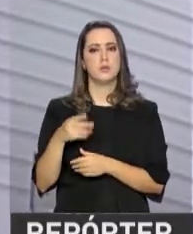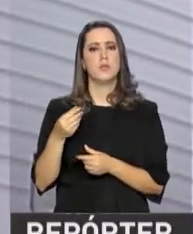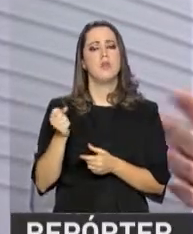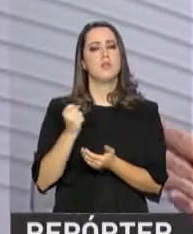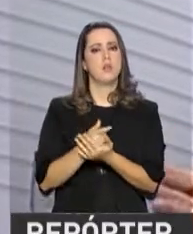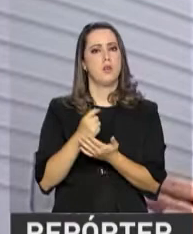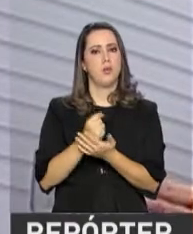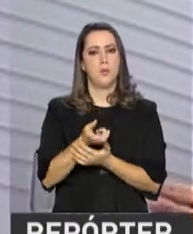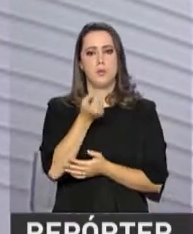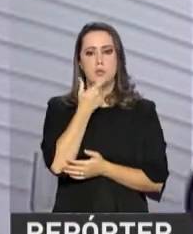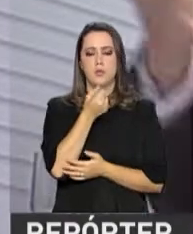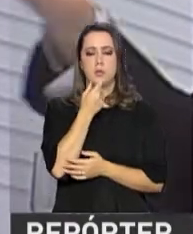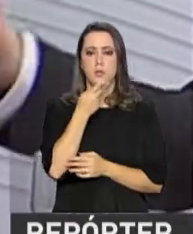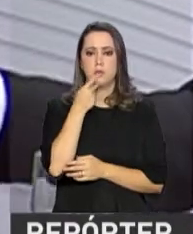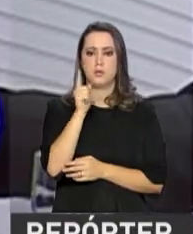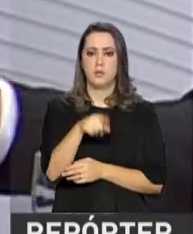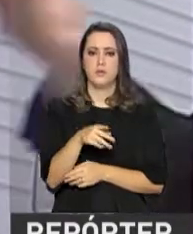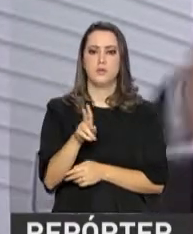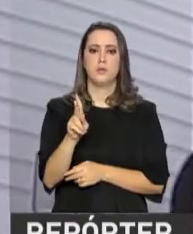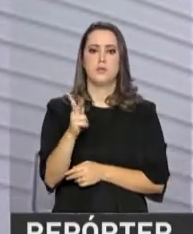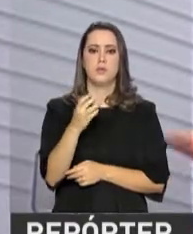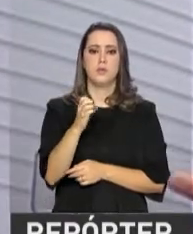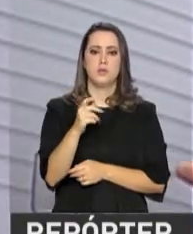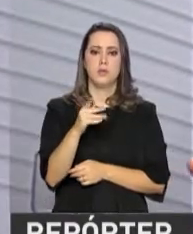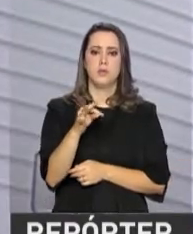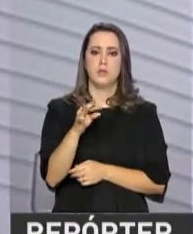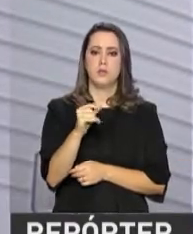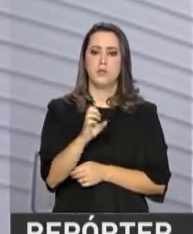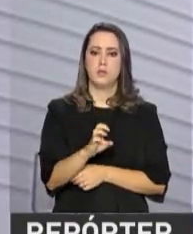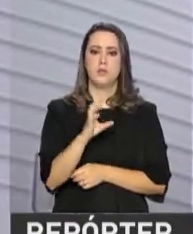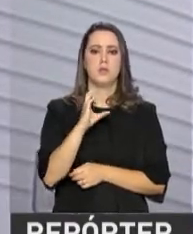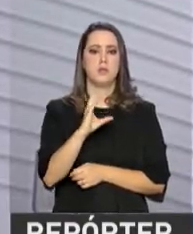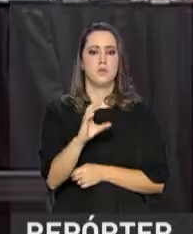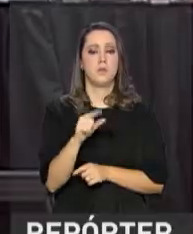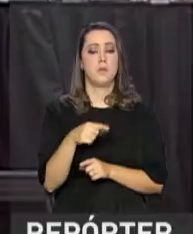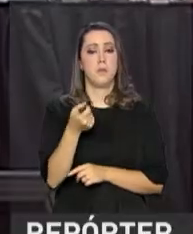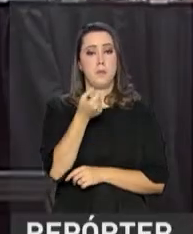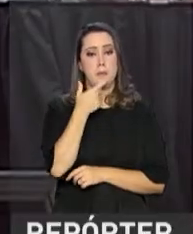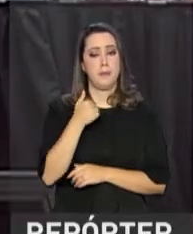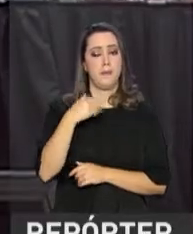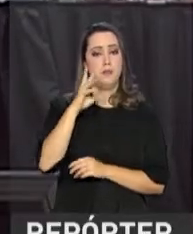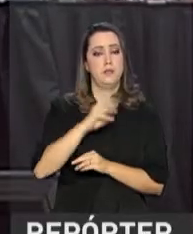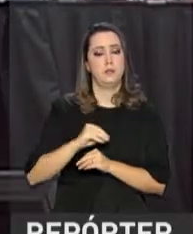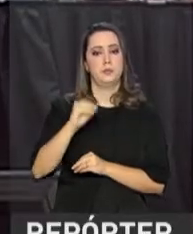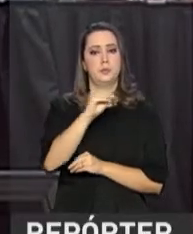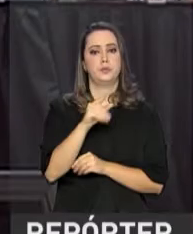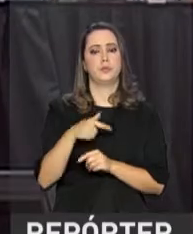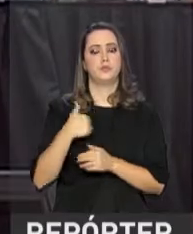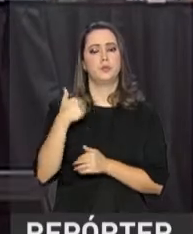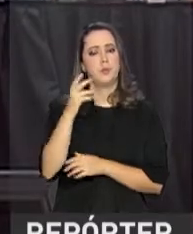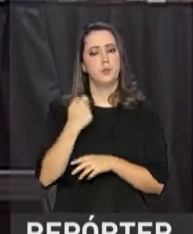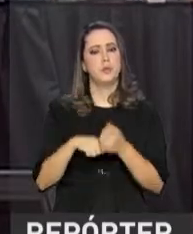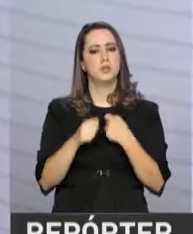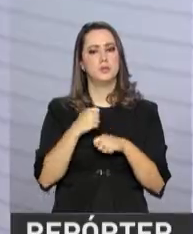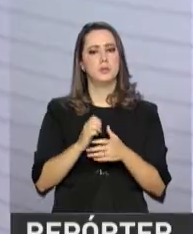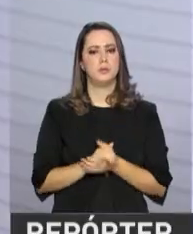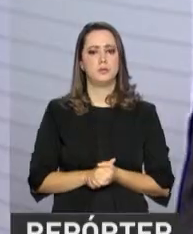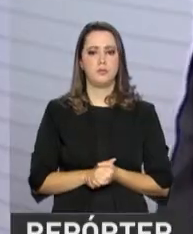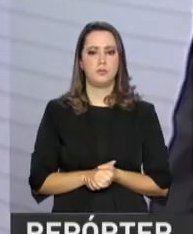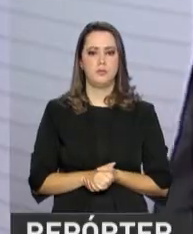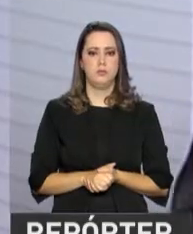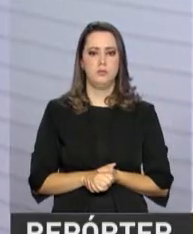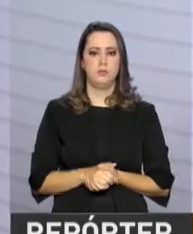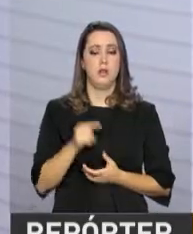e citou o caso da hepatite c como modelo no fornecimento de mais tratamentos com maior economia aqui